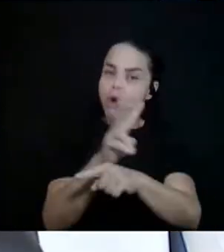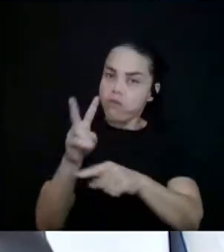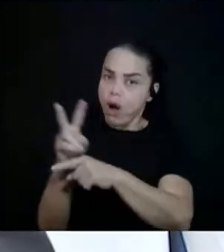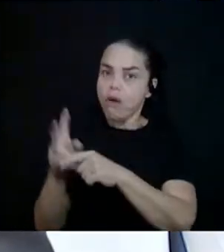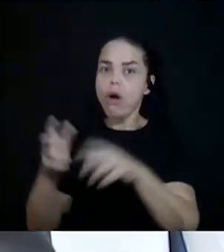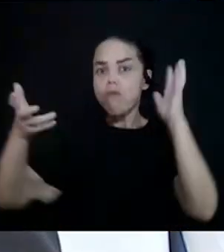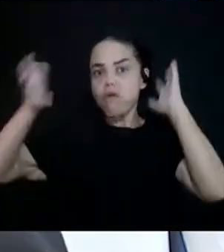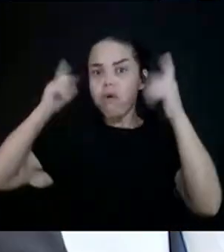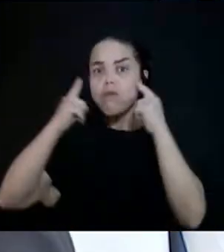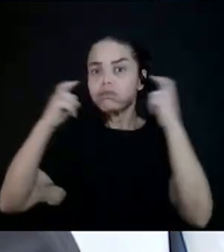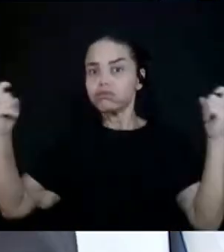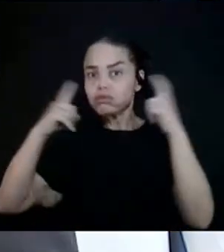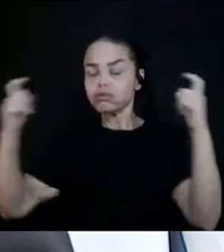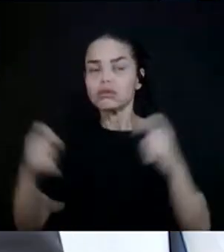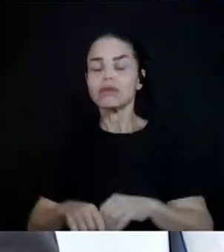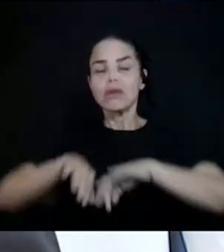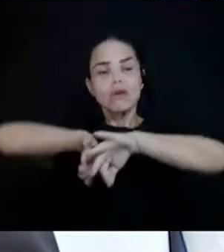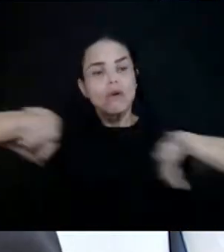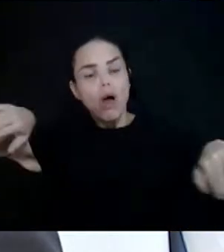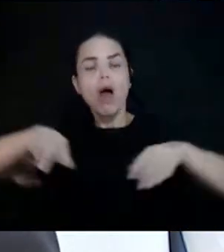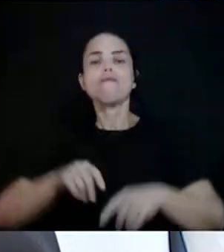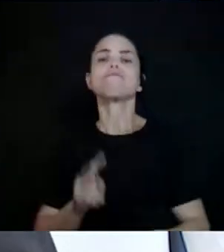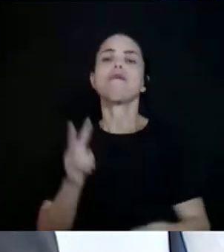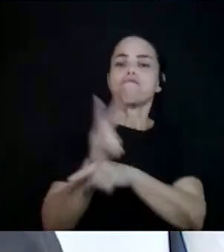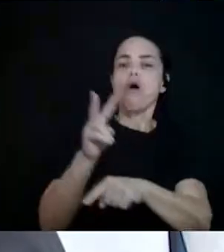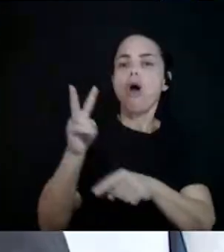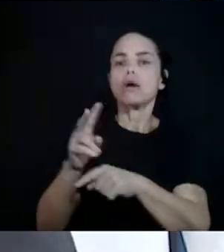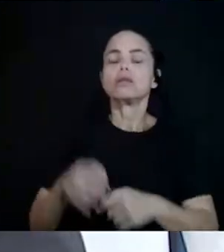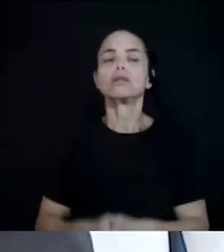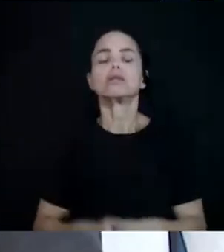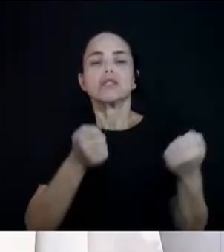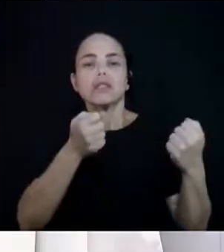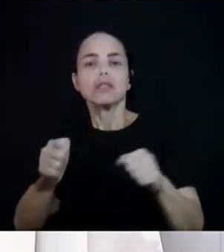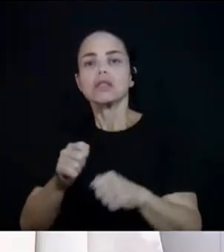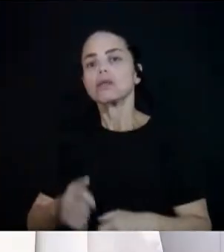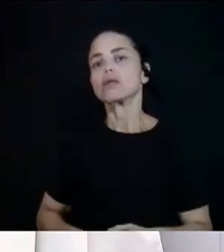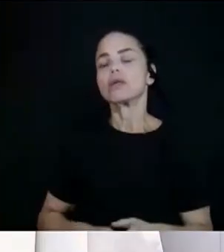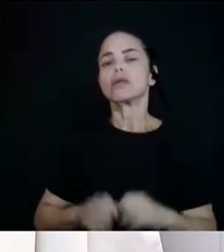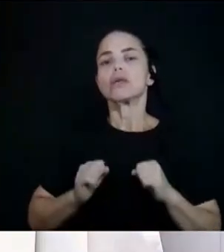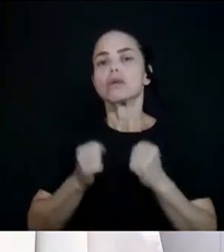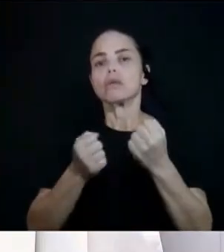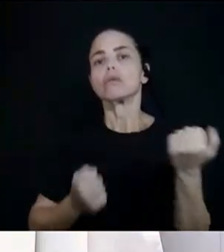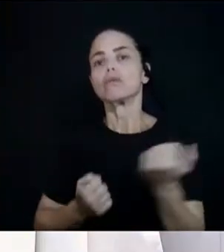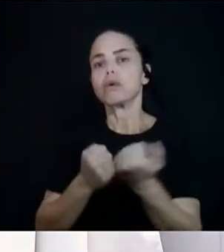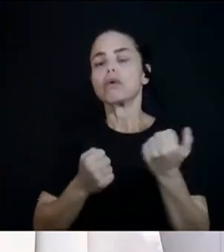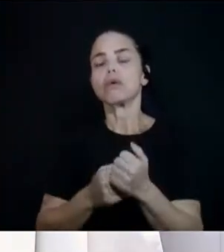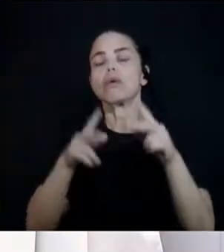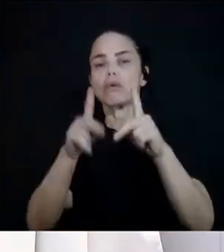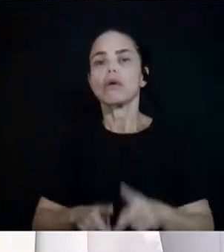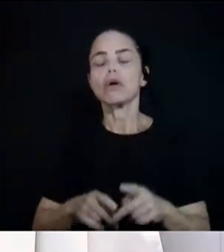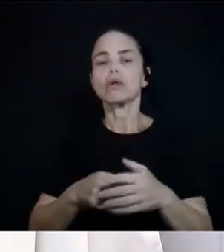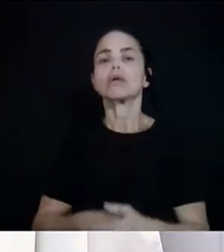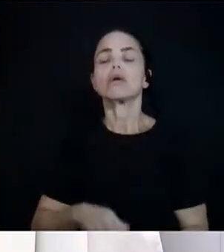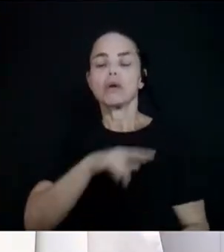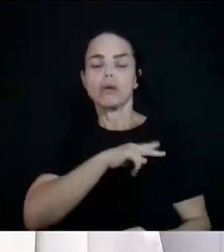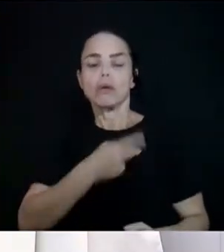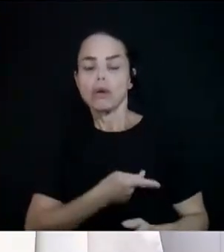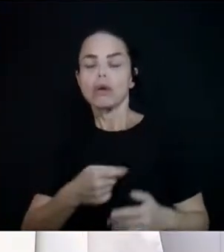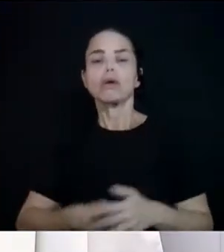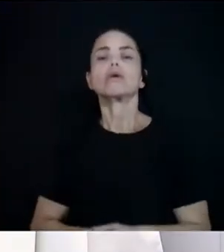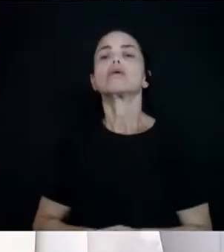se afastam, eles são os primeiros a ajudar a combater e dar apoio à população. Bom, está aí o Paulo Haddad falando com a